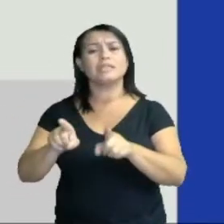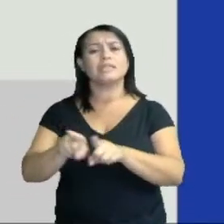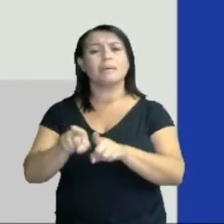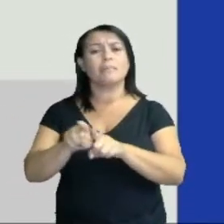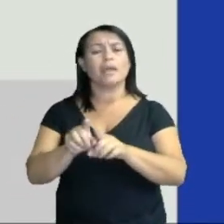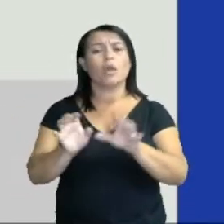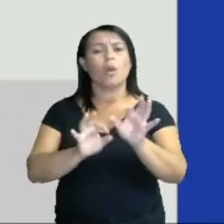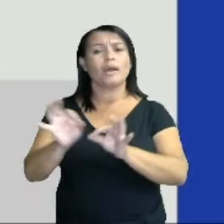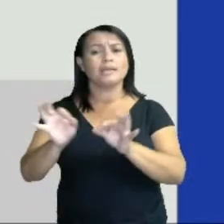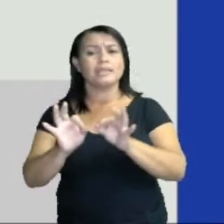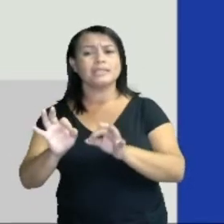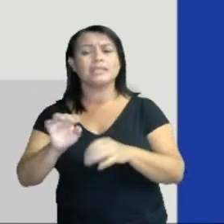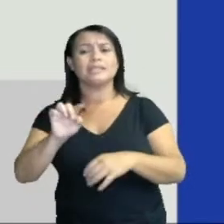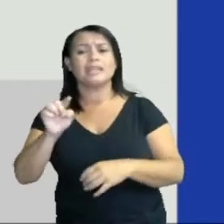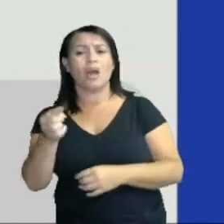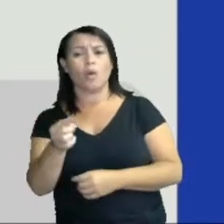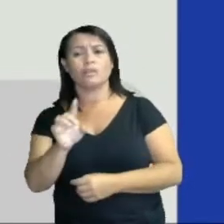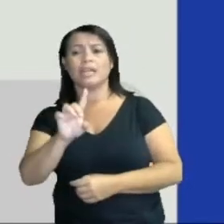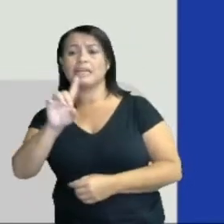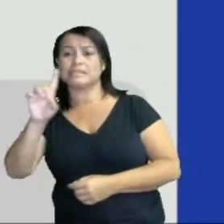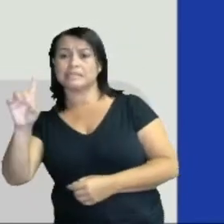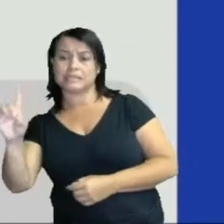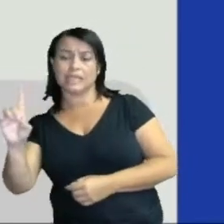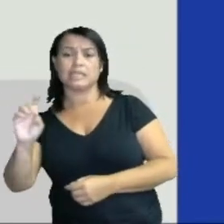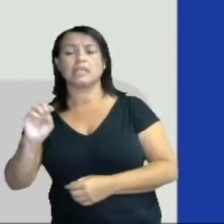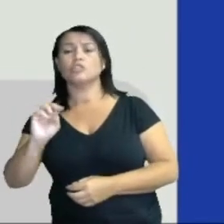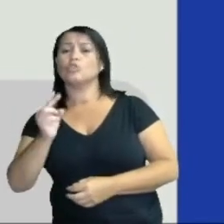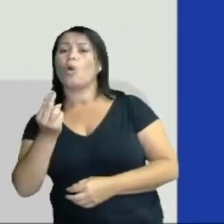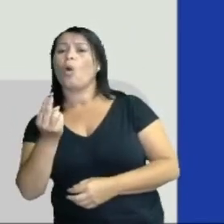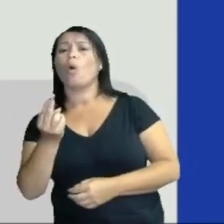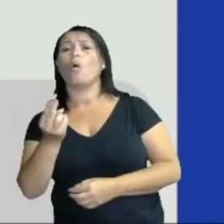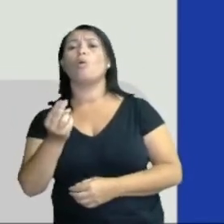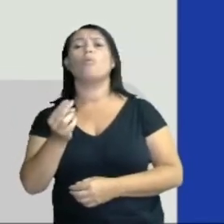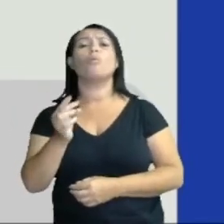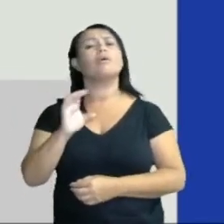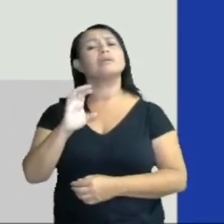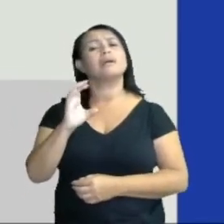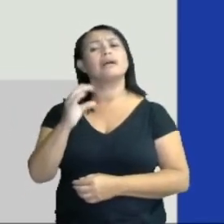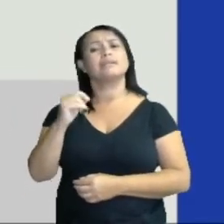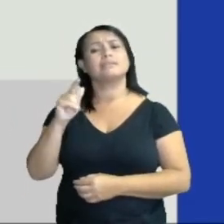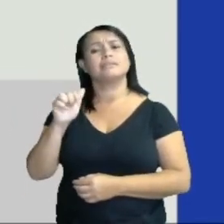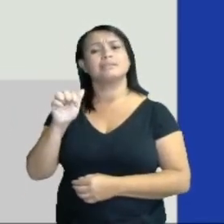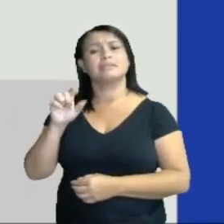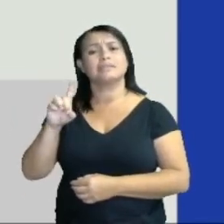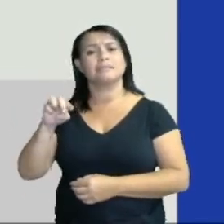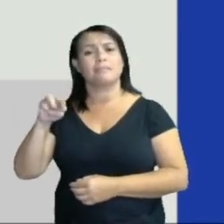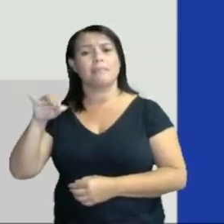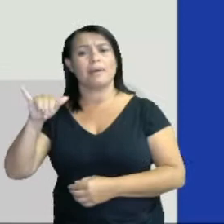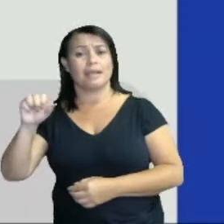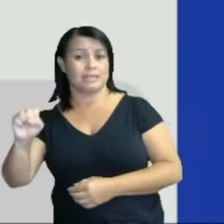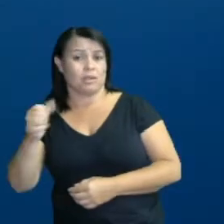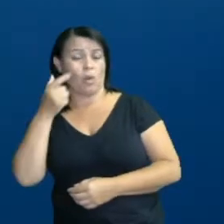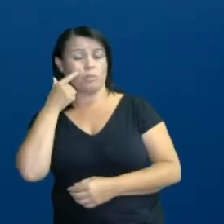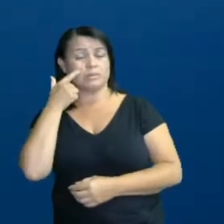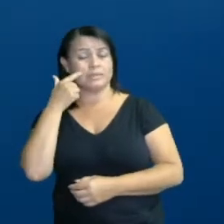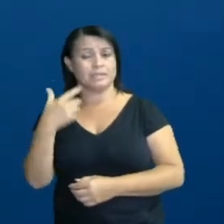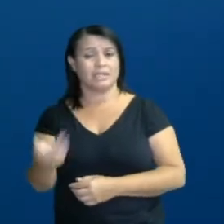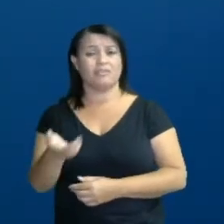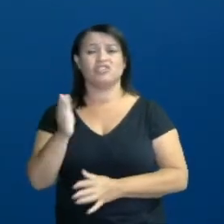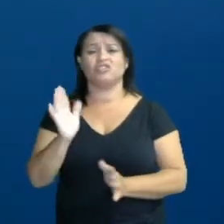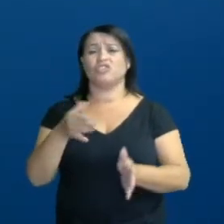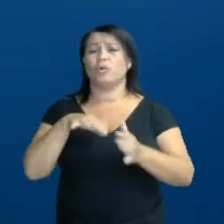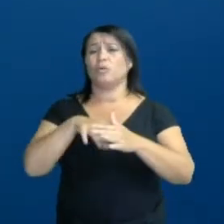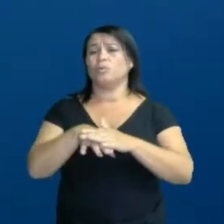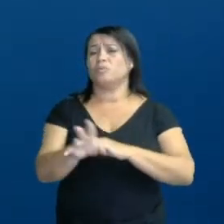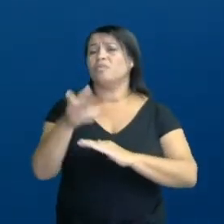novas ordens à direita da vírgula, ordens ou casas decimais. Então, vê só. Sempre costumo dizer aos